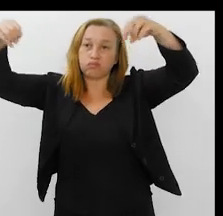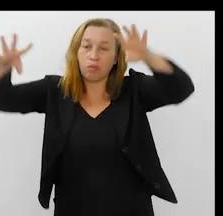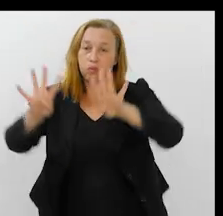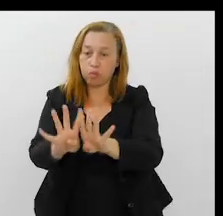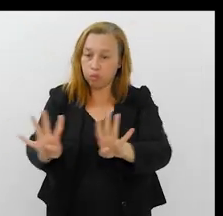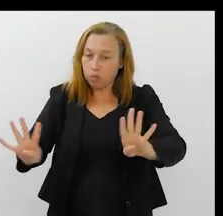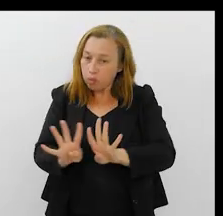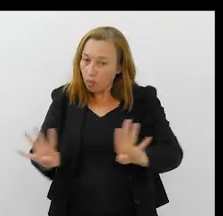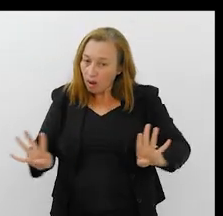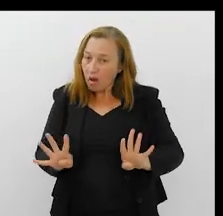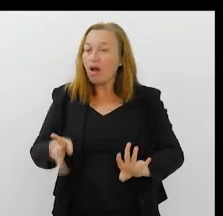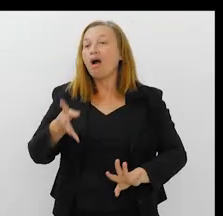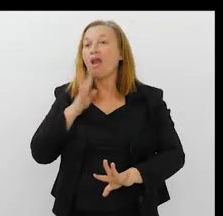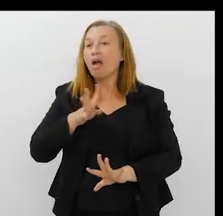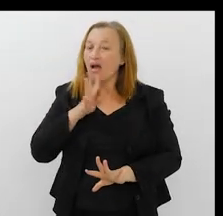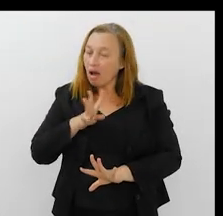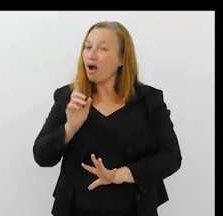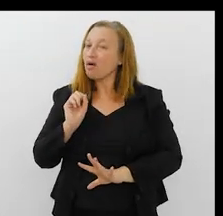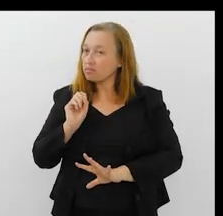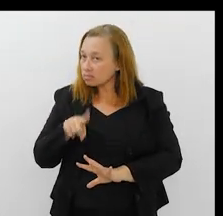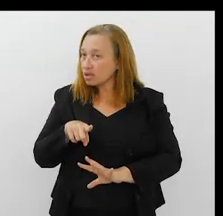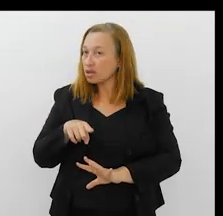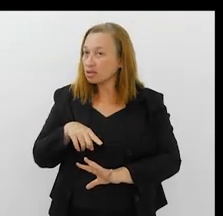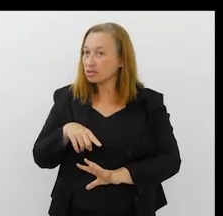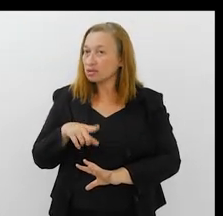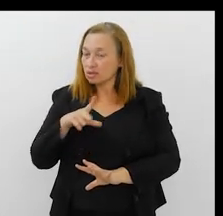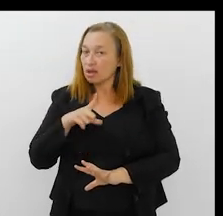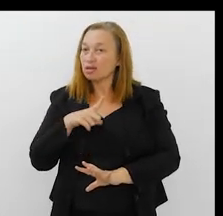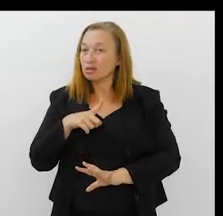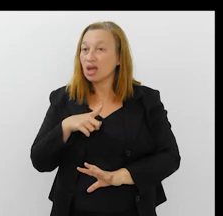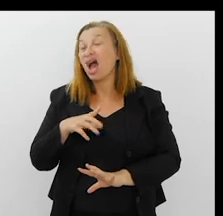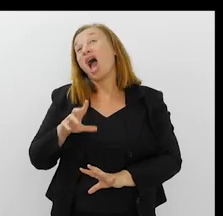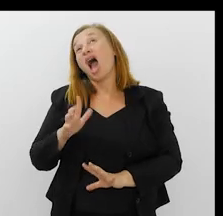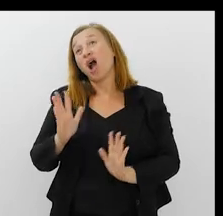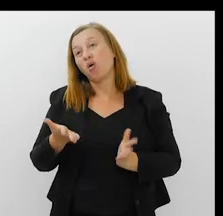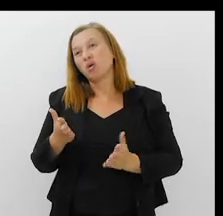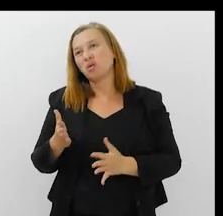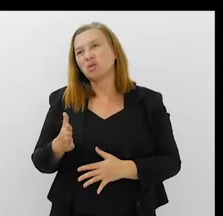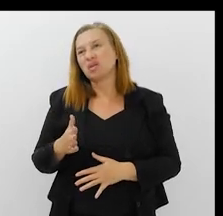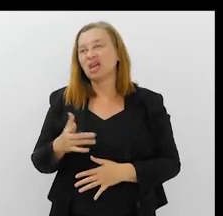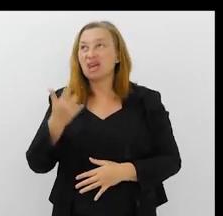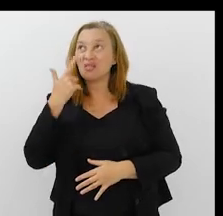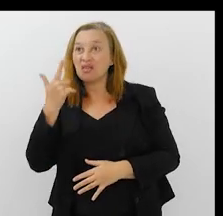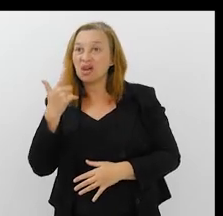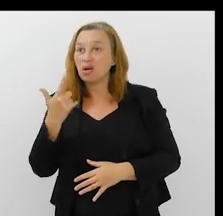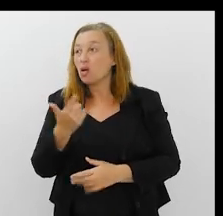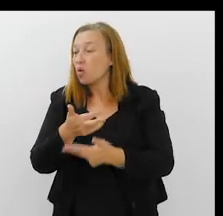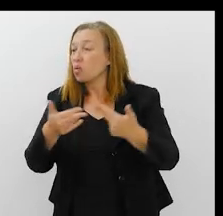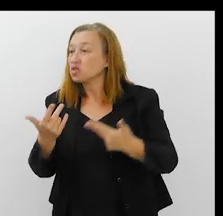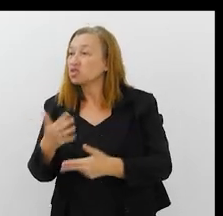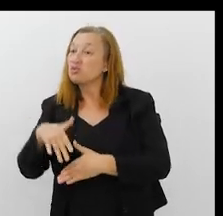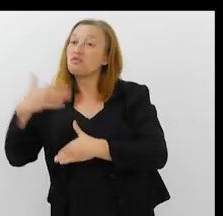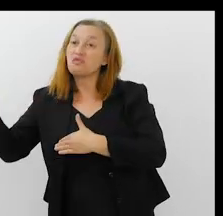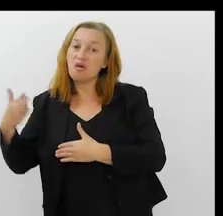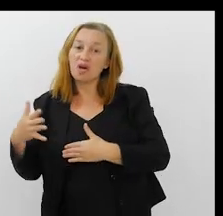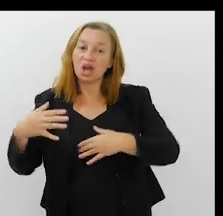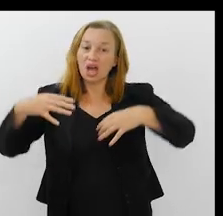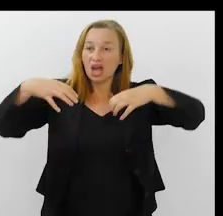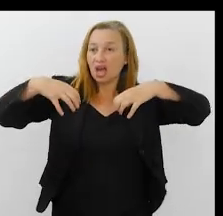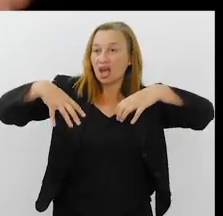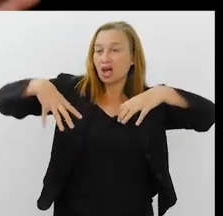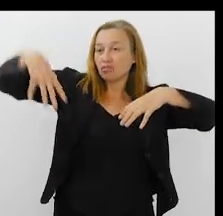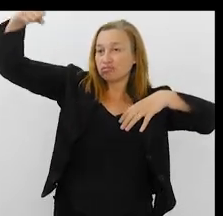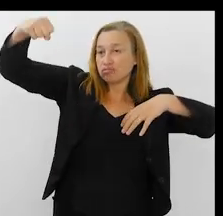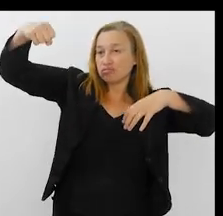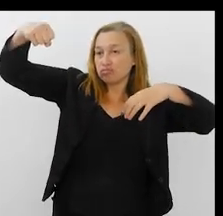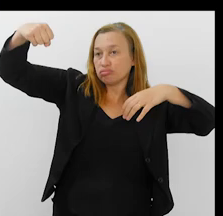alegoria. Sim. E o bacana é você ter a luz da tua alegoria, né? Quando você começa a ter uma luz de fora, apaga, quebra... Eu